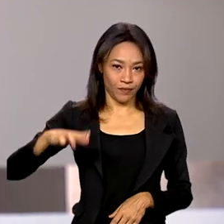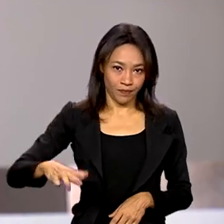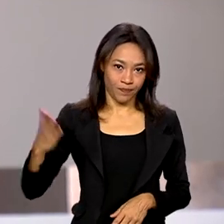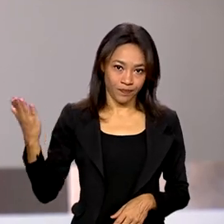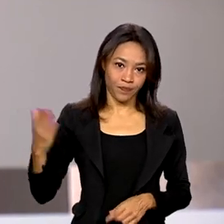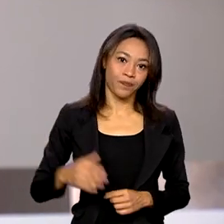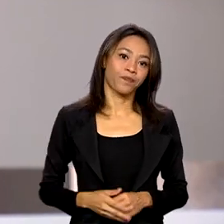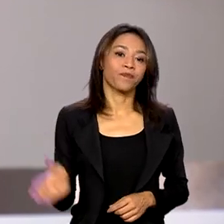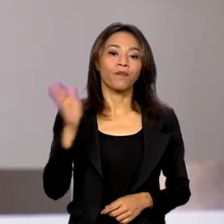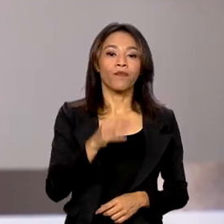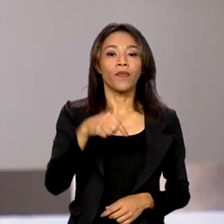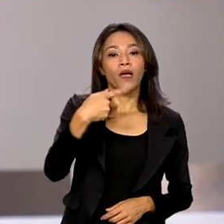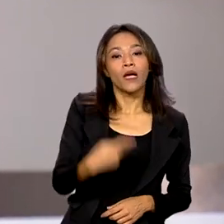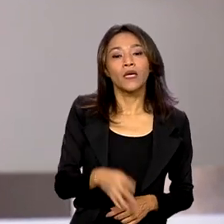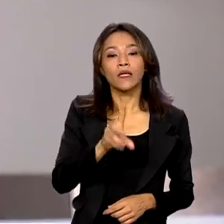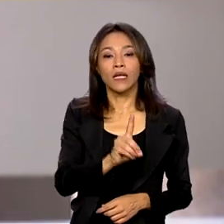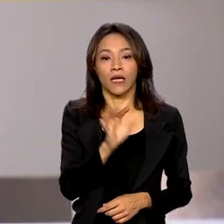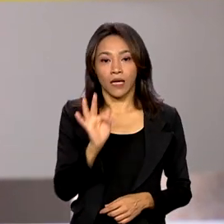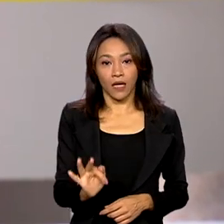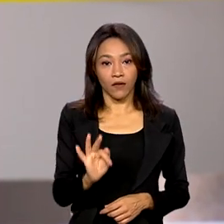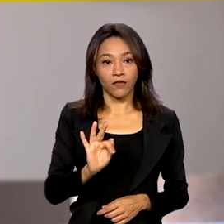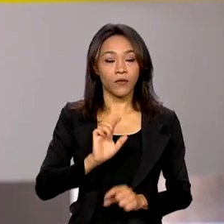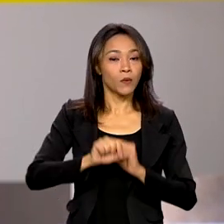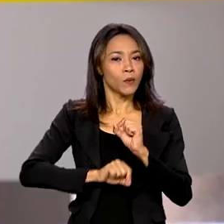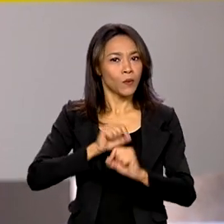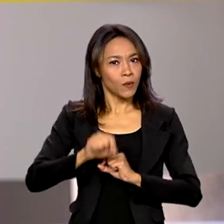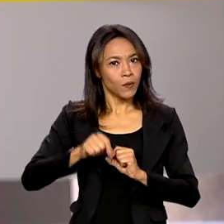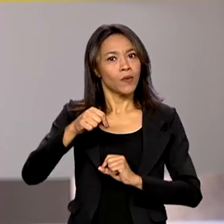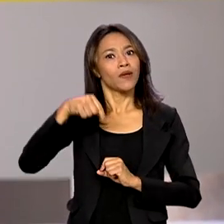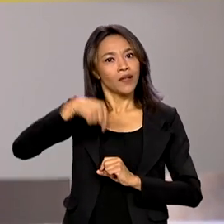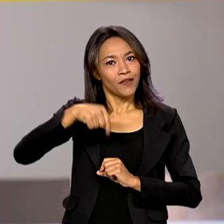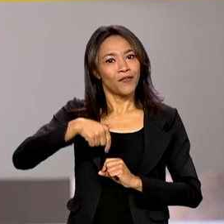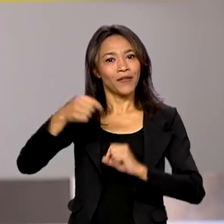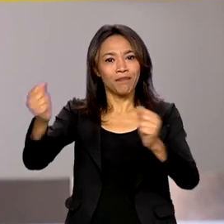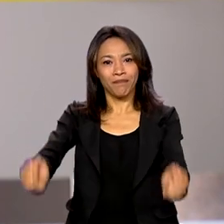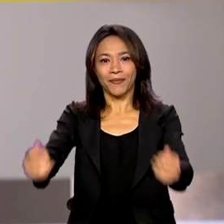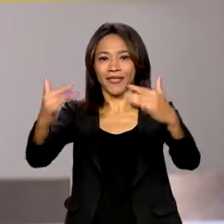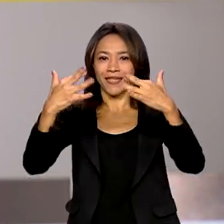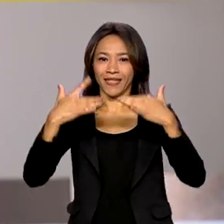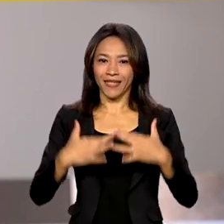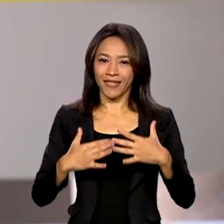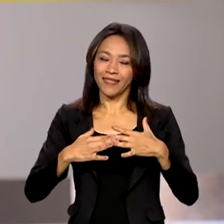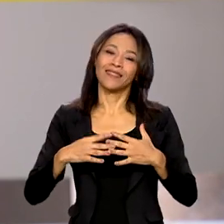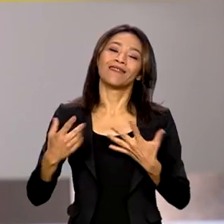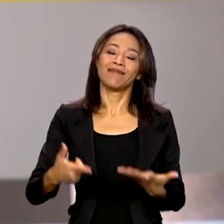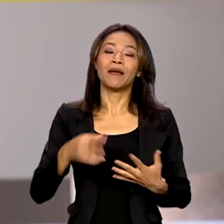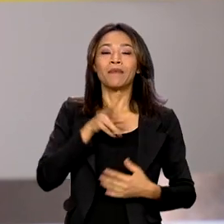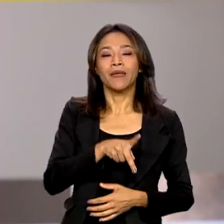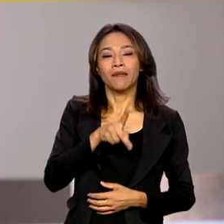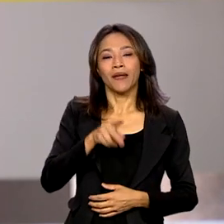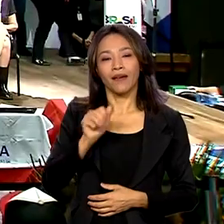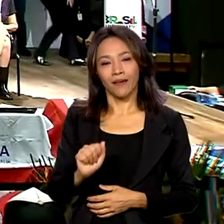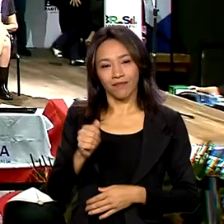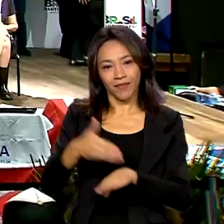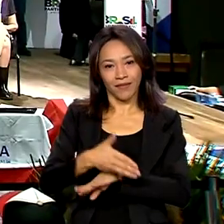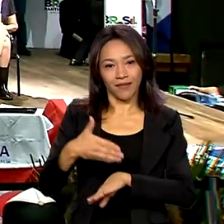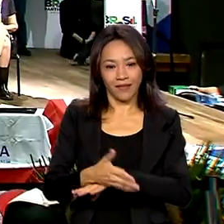o Distrito Federal foi mais uma Unidade da Federação a receber a caravana do PPA participativo